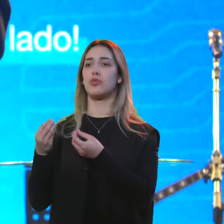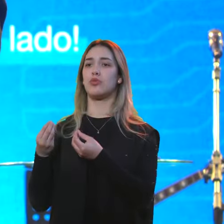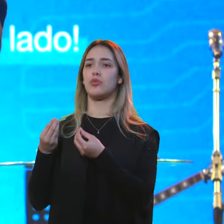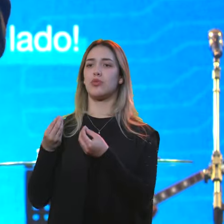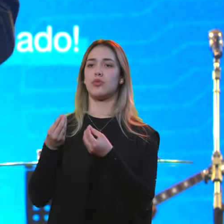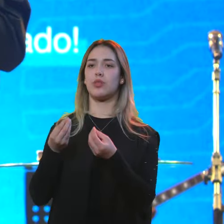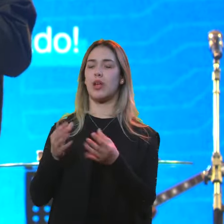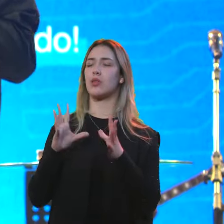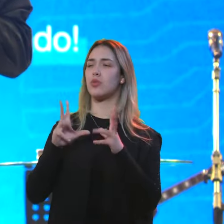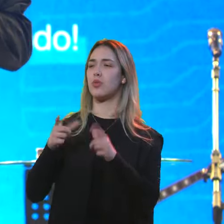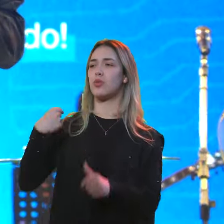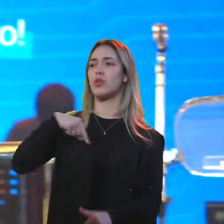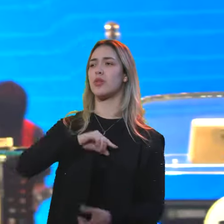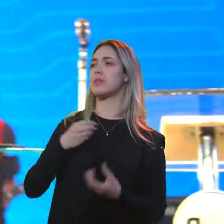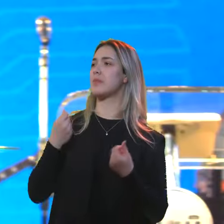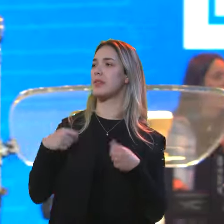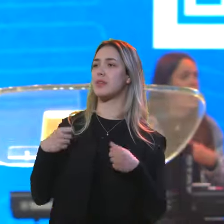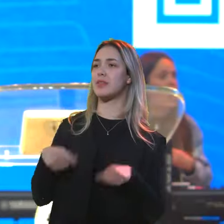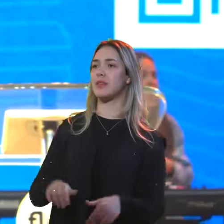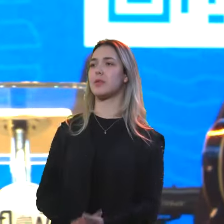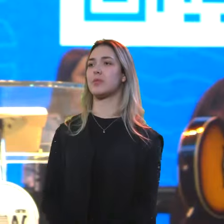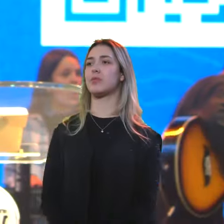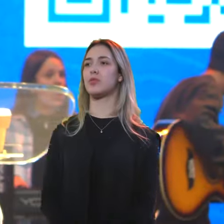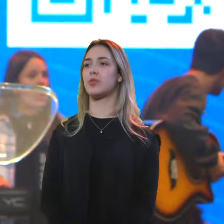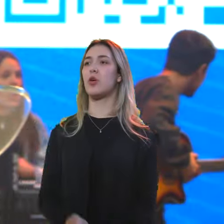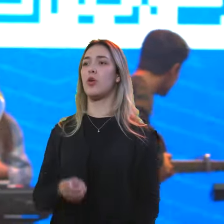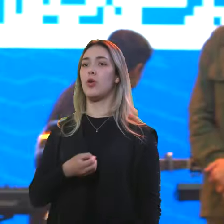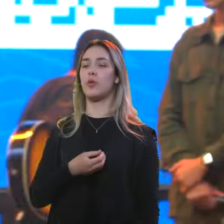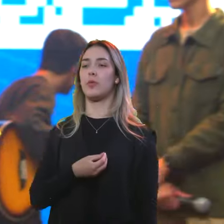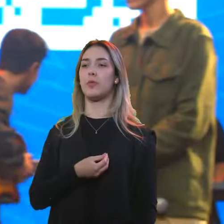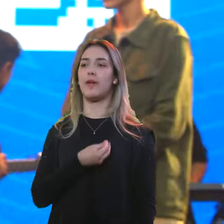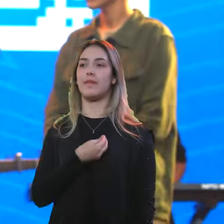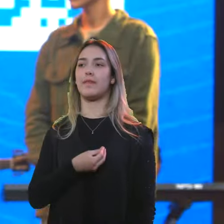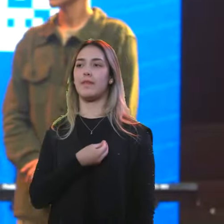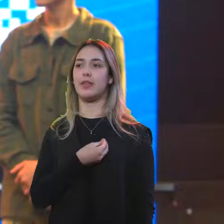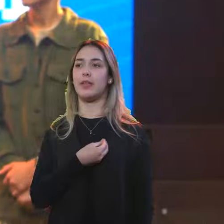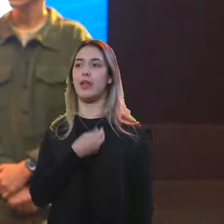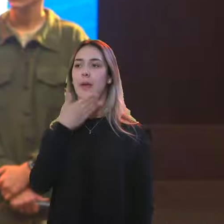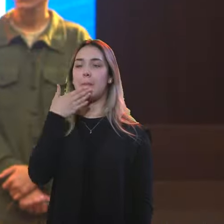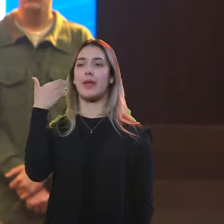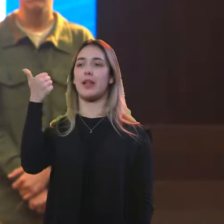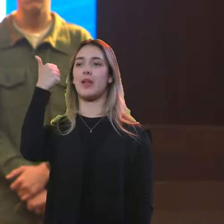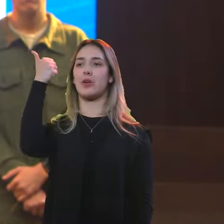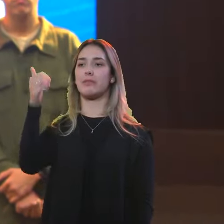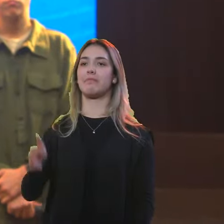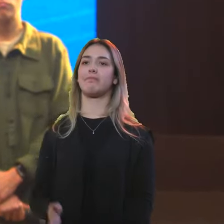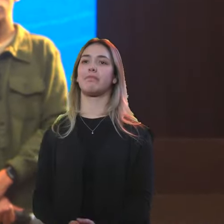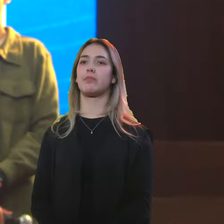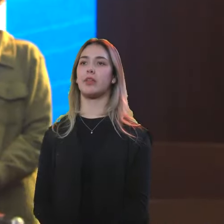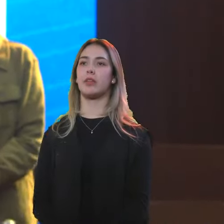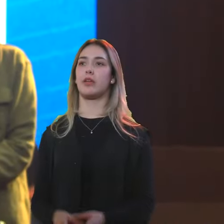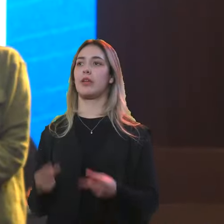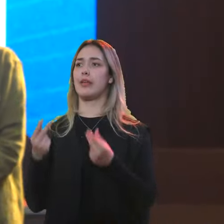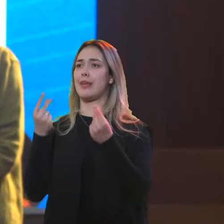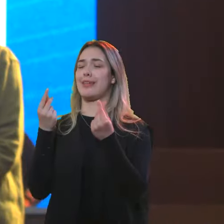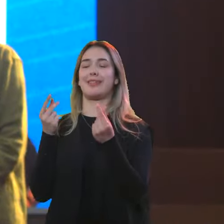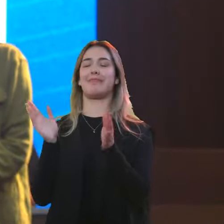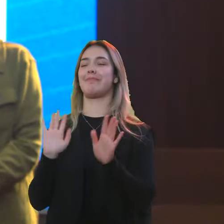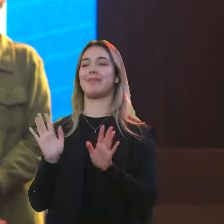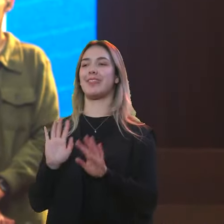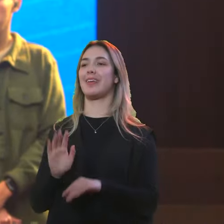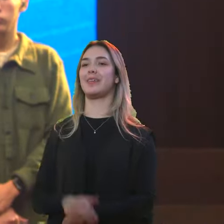Eu vou te dar uma vida melhor. Não significa que Jesus vai te fazer rico, eu não sou milionário. Mas Deus vai